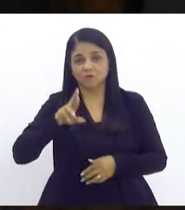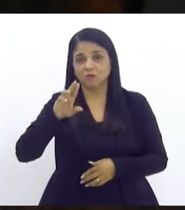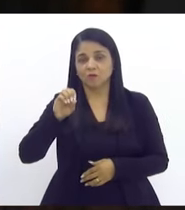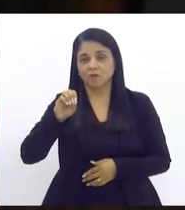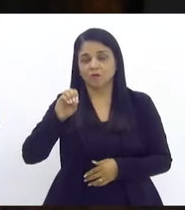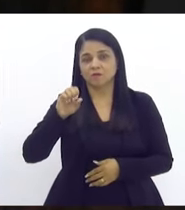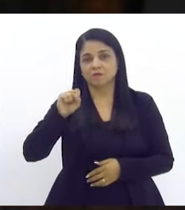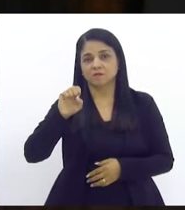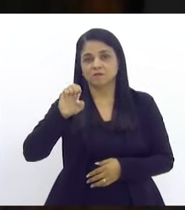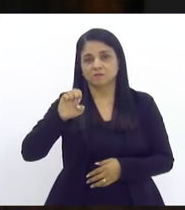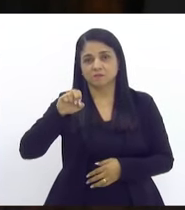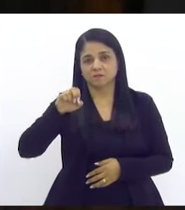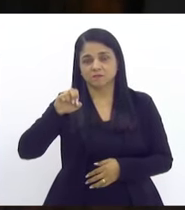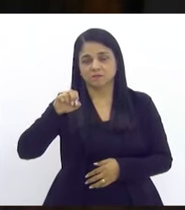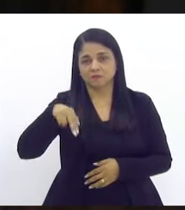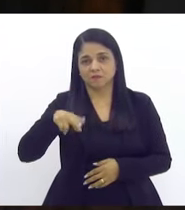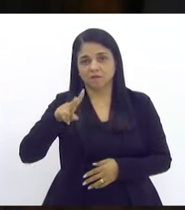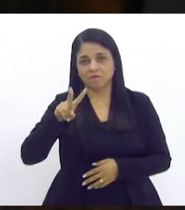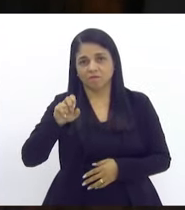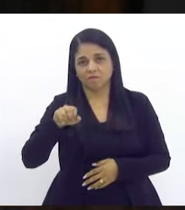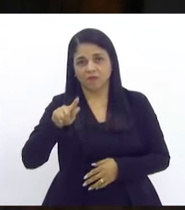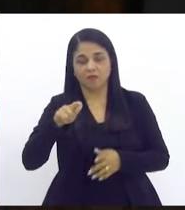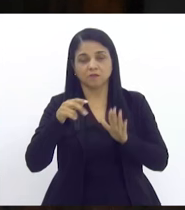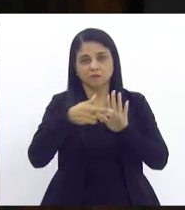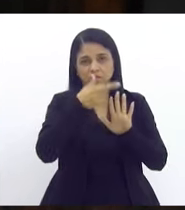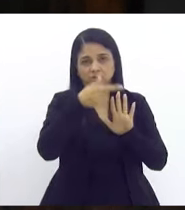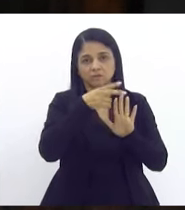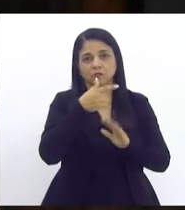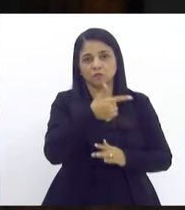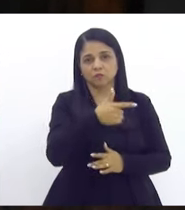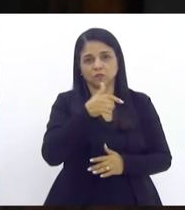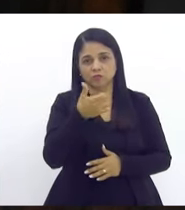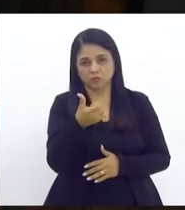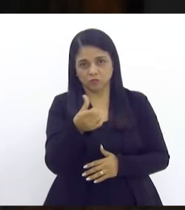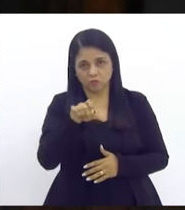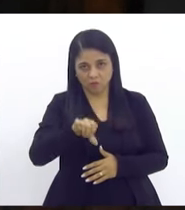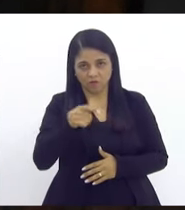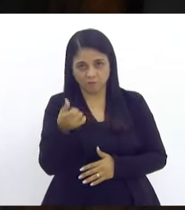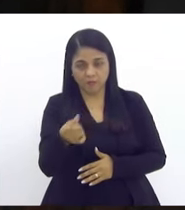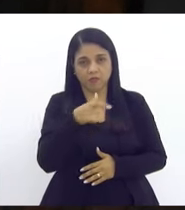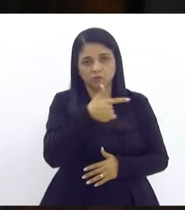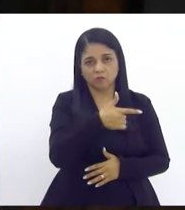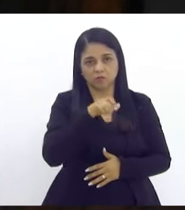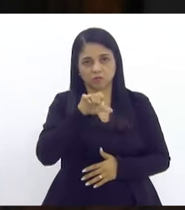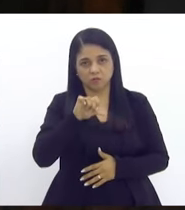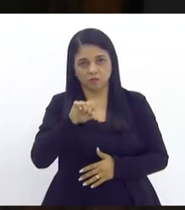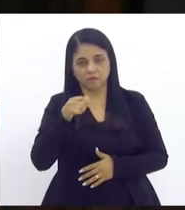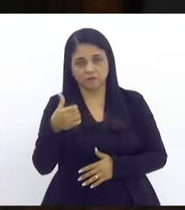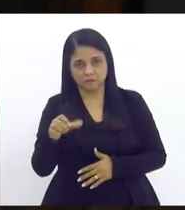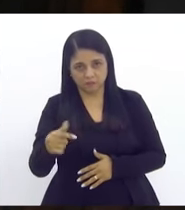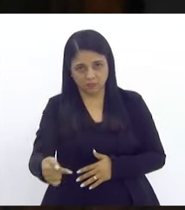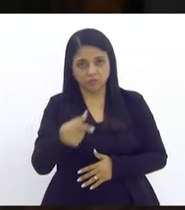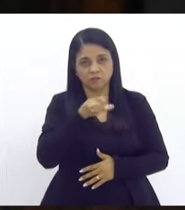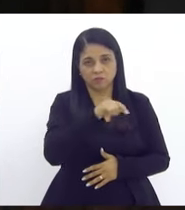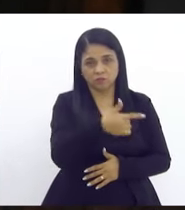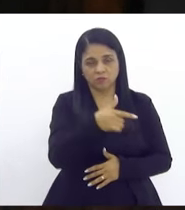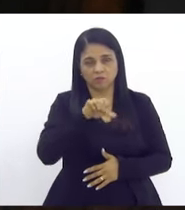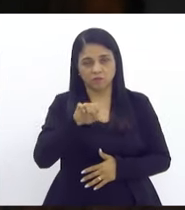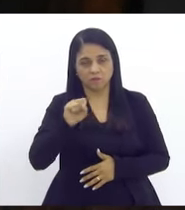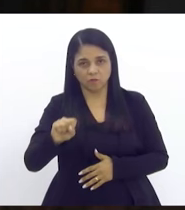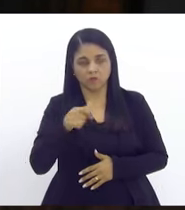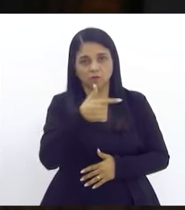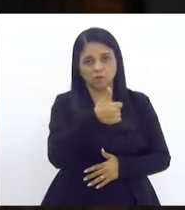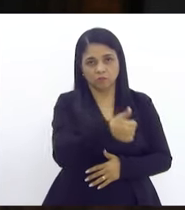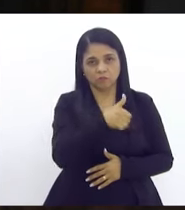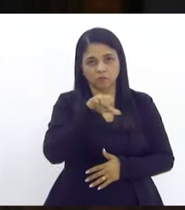Reis, nas seguintes resoluções: na 296, 297, 298,